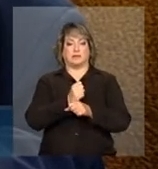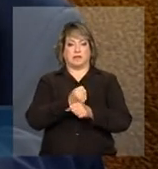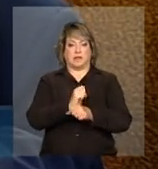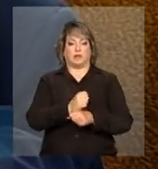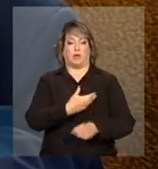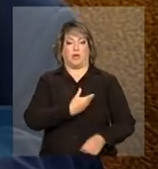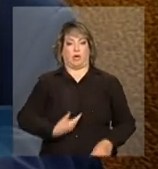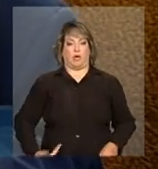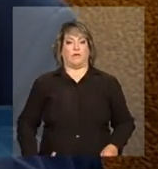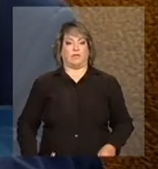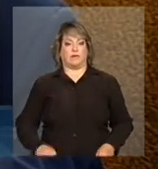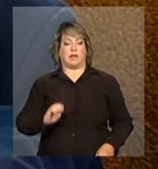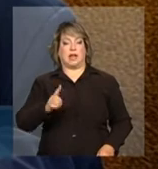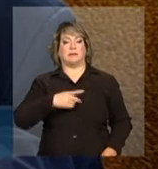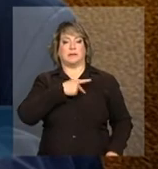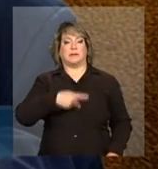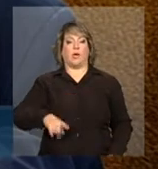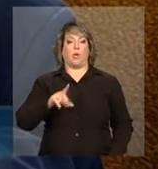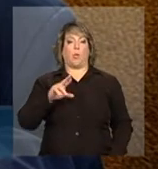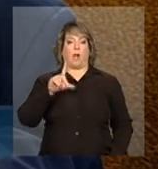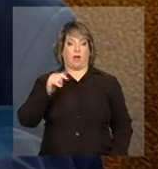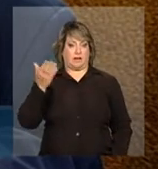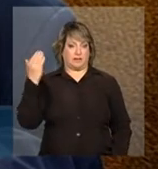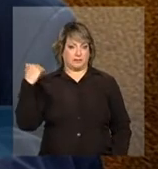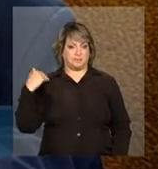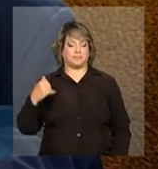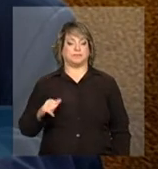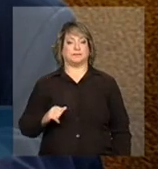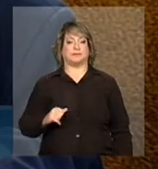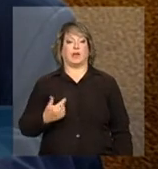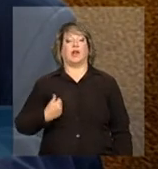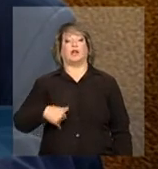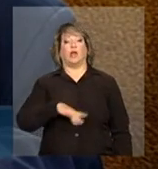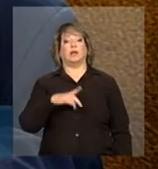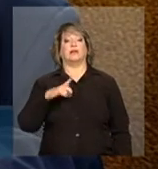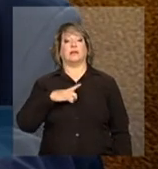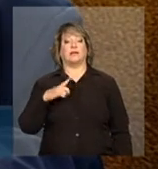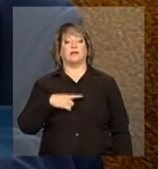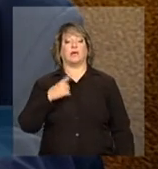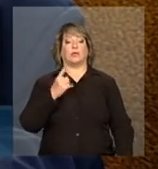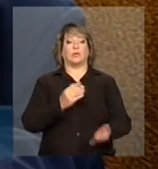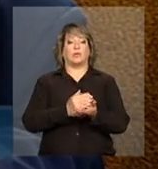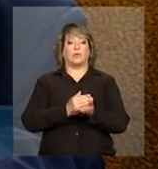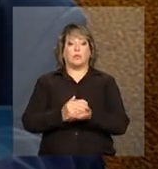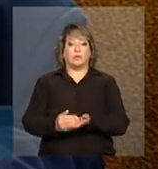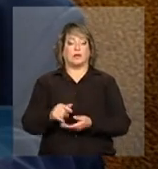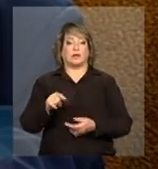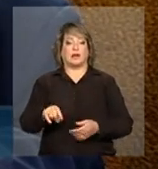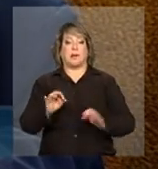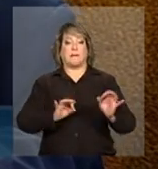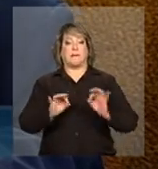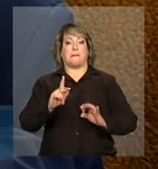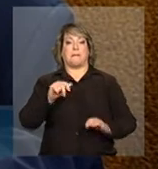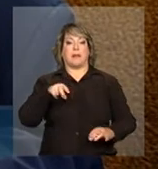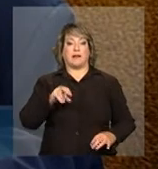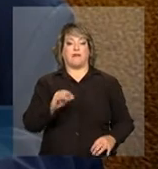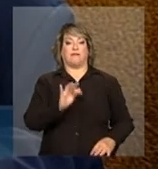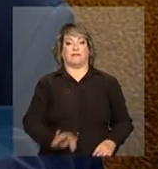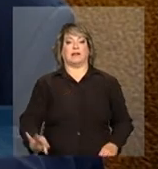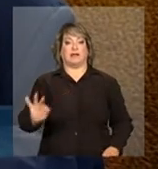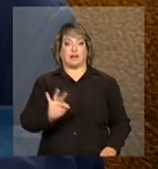do governo do ex-presidente Lula, né, nós tivemos um início no âmbito do Plano Federal,